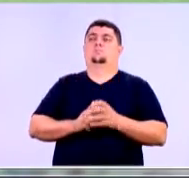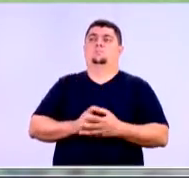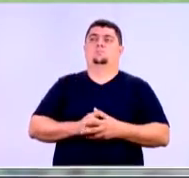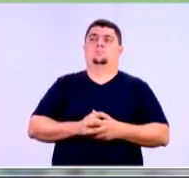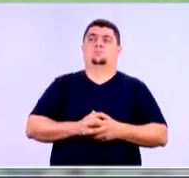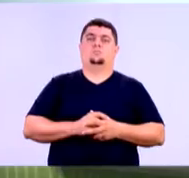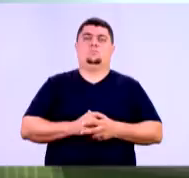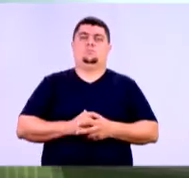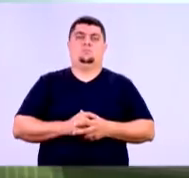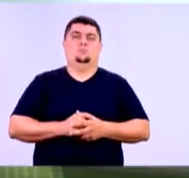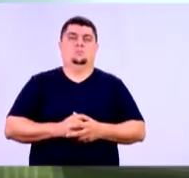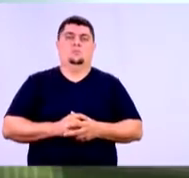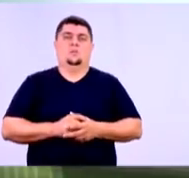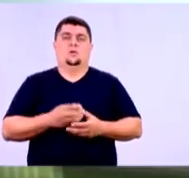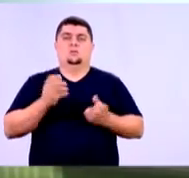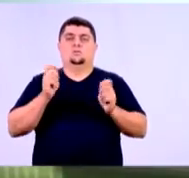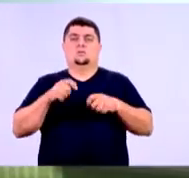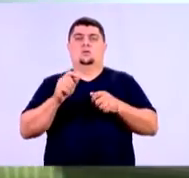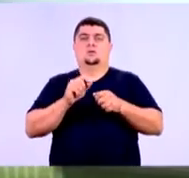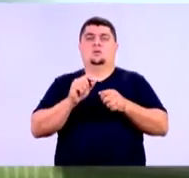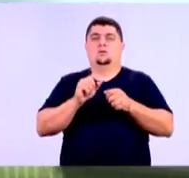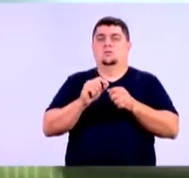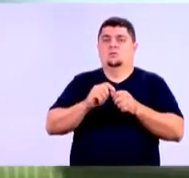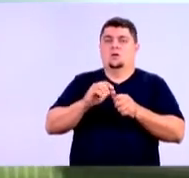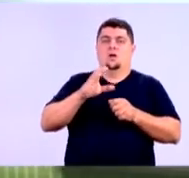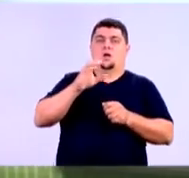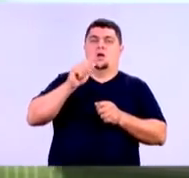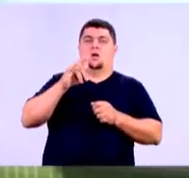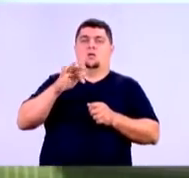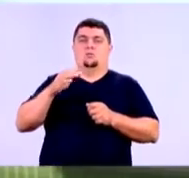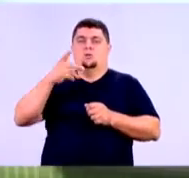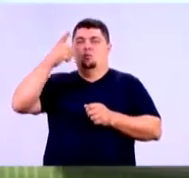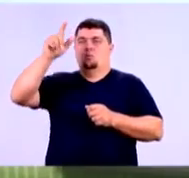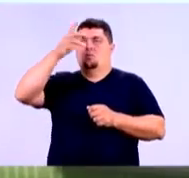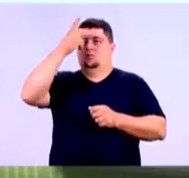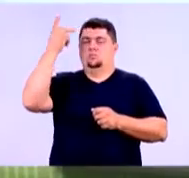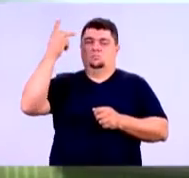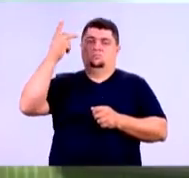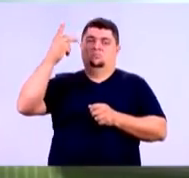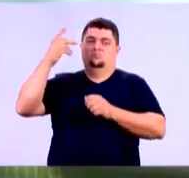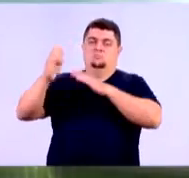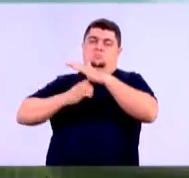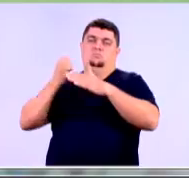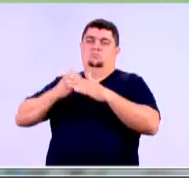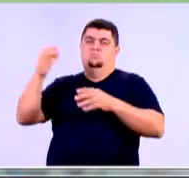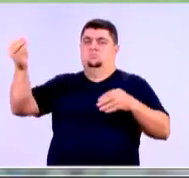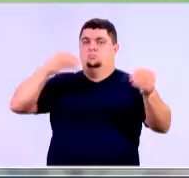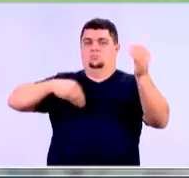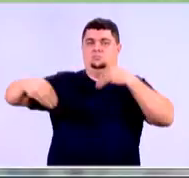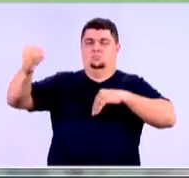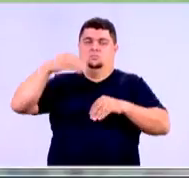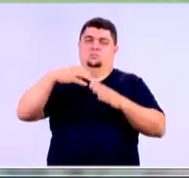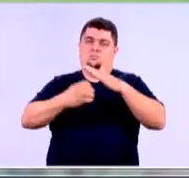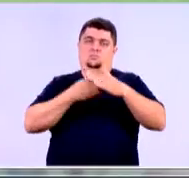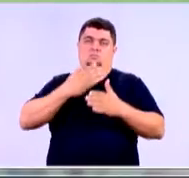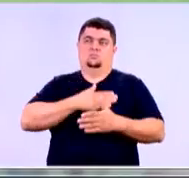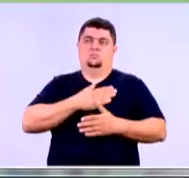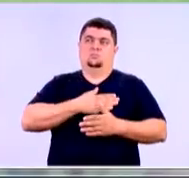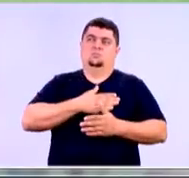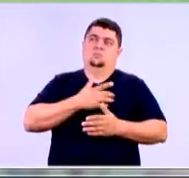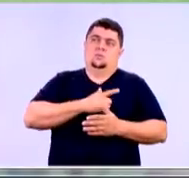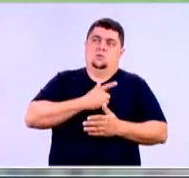Endividamento, gente, também pode ser encarado como capital de terceiros que está dentro da sua empresa. Então, vai ser considerado, então, quantidade de